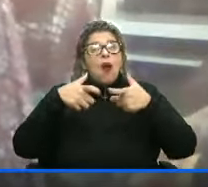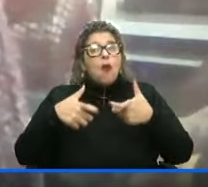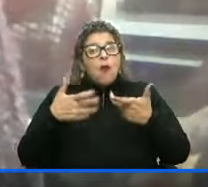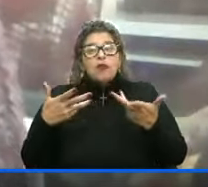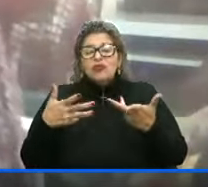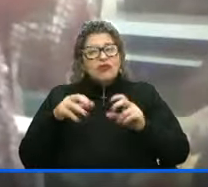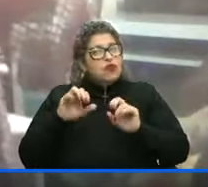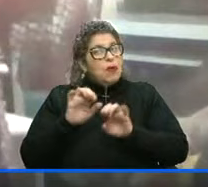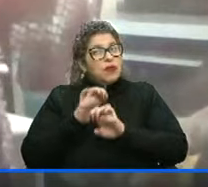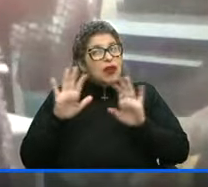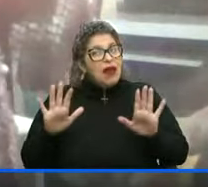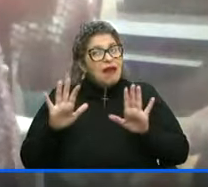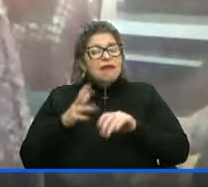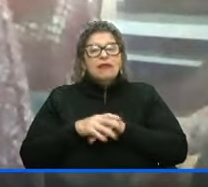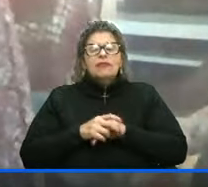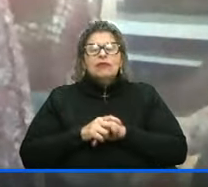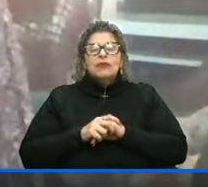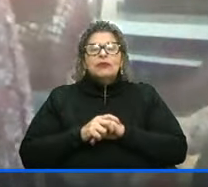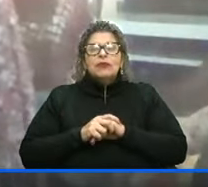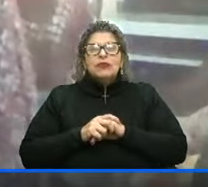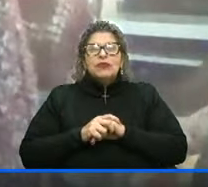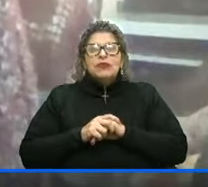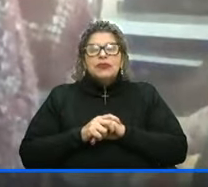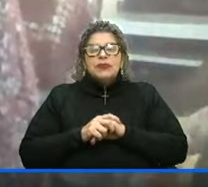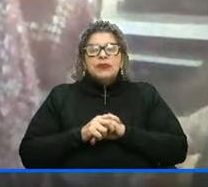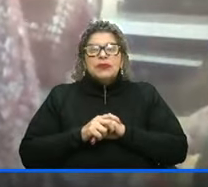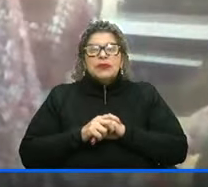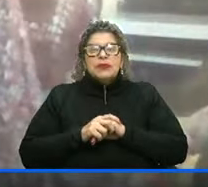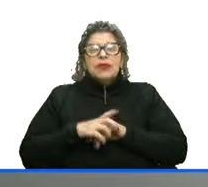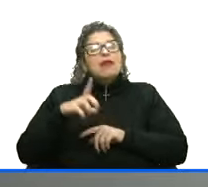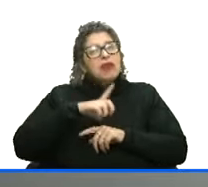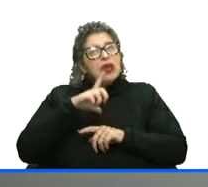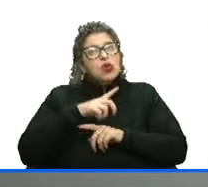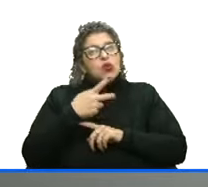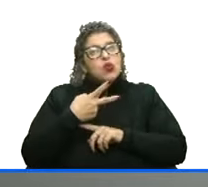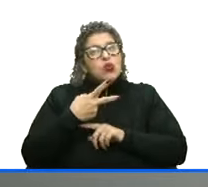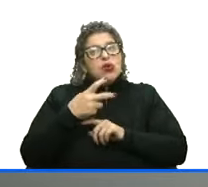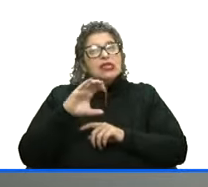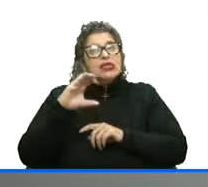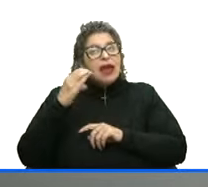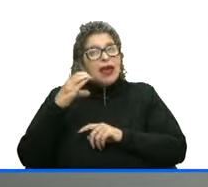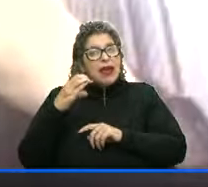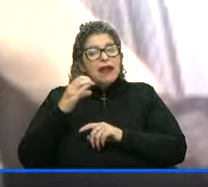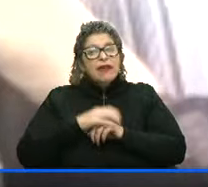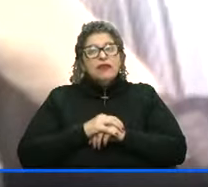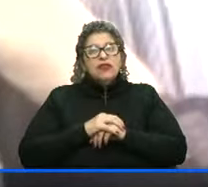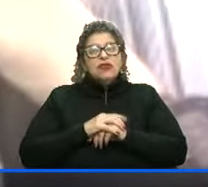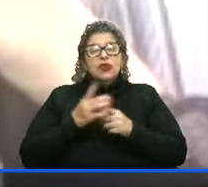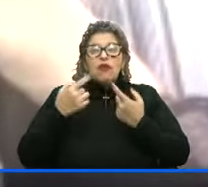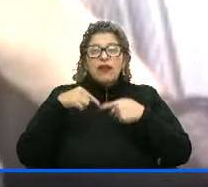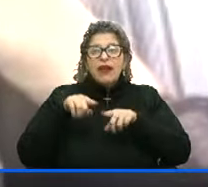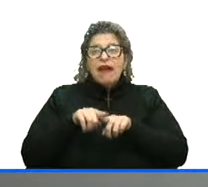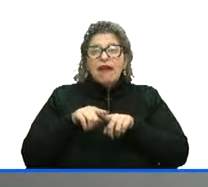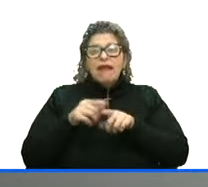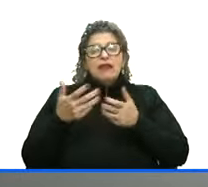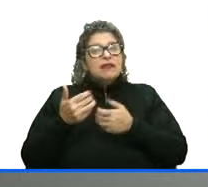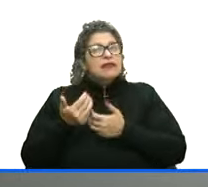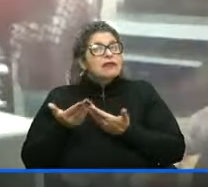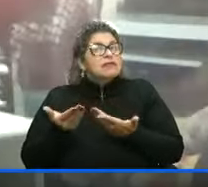claro. Isso. Então, tem duas vagas conveniadas, duas creches comunitárias conveniadas novas,